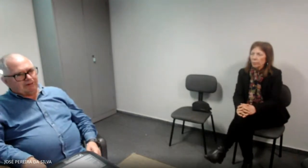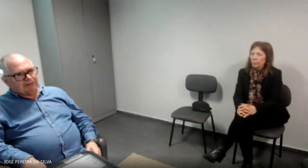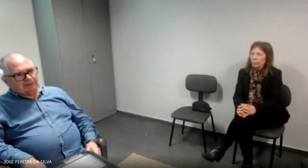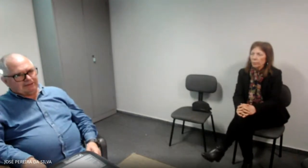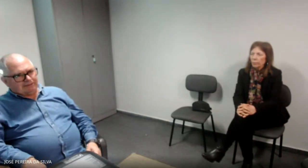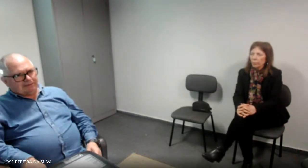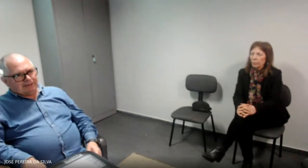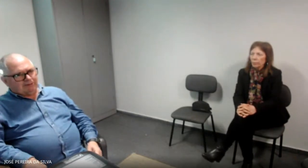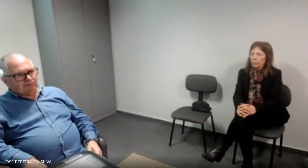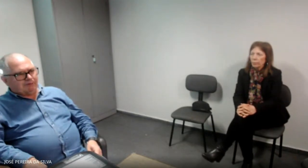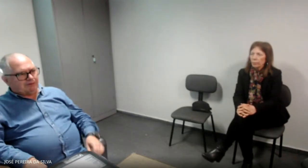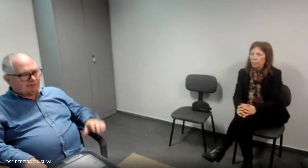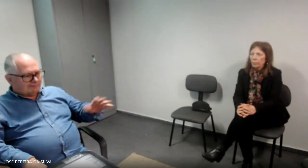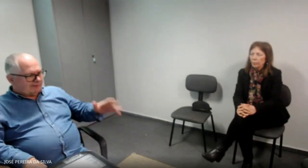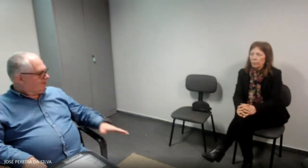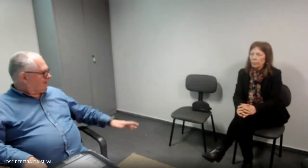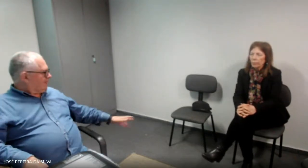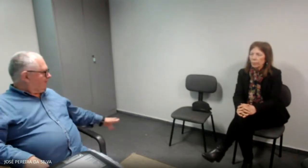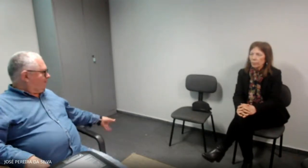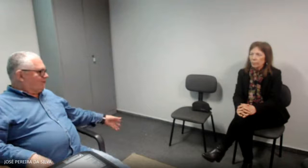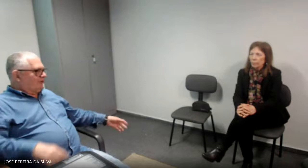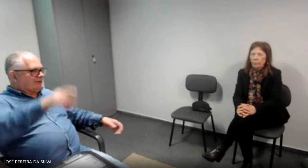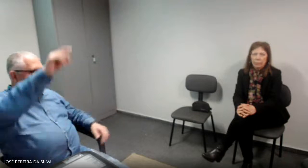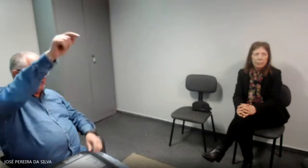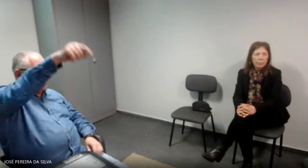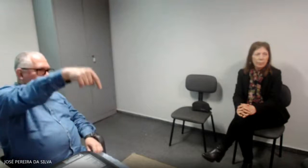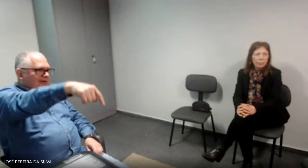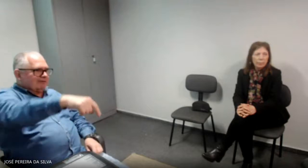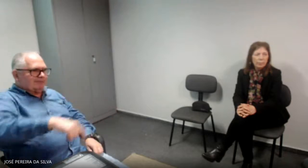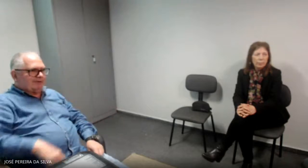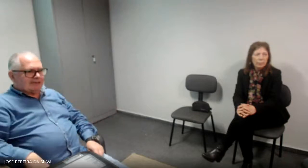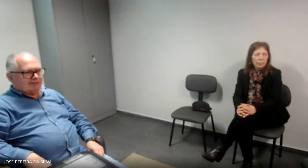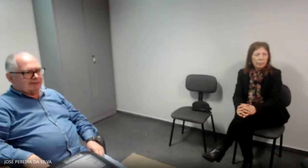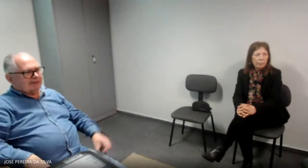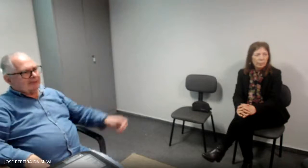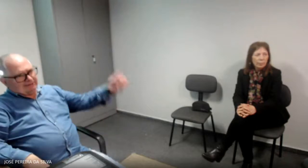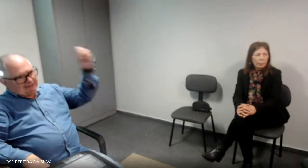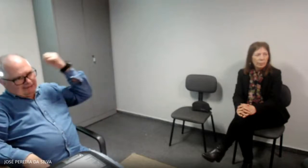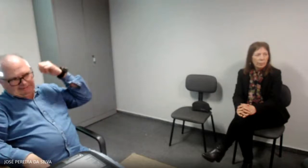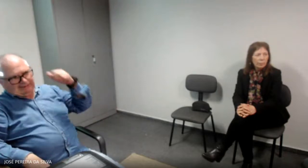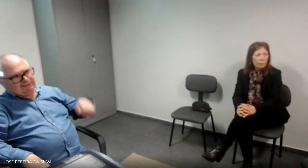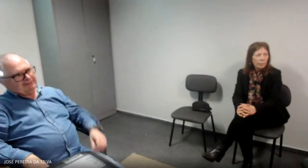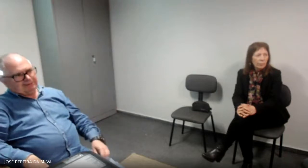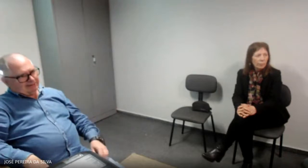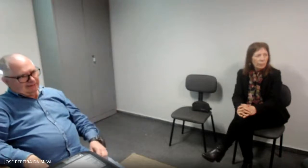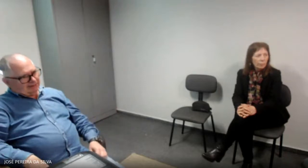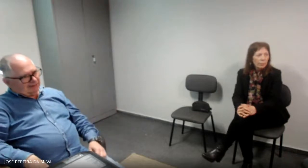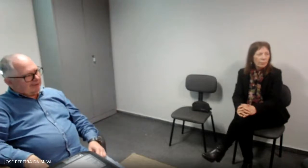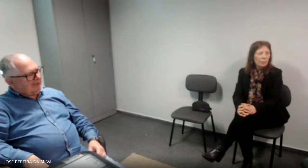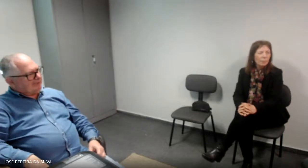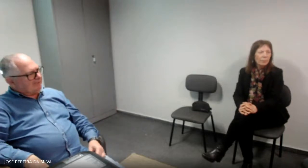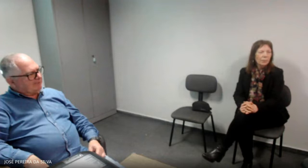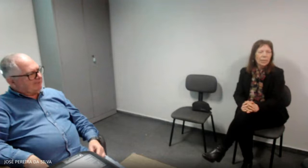prática. Qual que é tem alguma dúvida para nós começarmos a prática? Aqui dá para fazer 2, nós temos sala lá embaixo, dá para usar também para treinar, tem sala lá em cima.